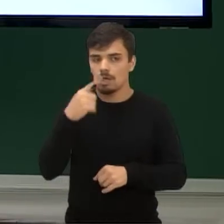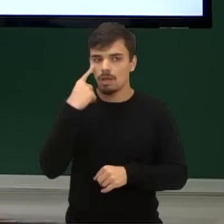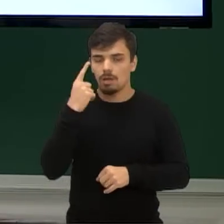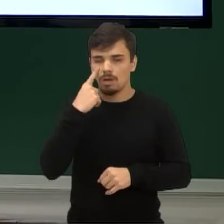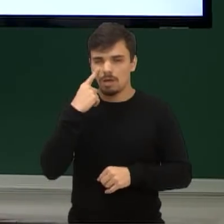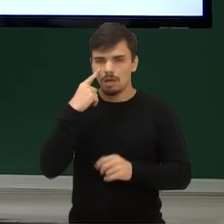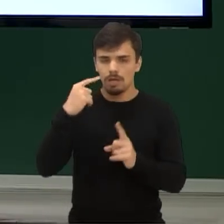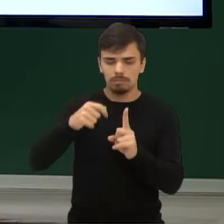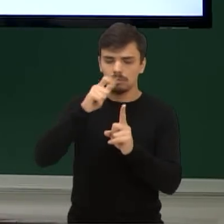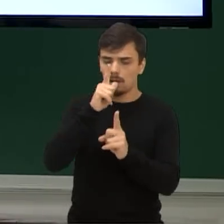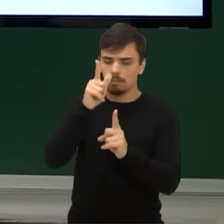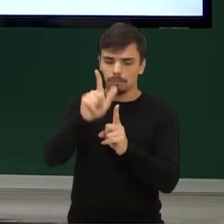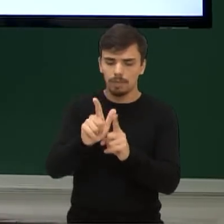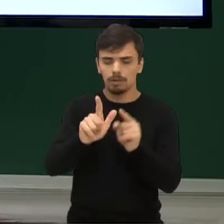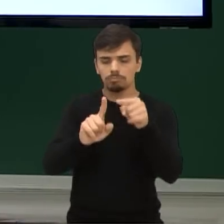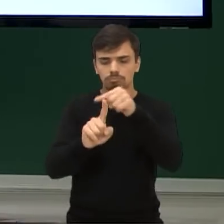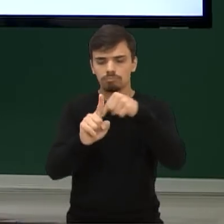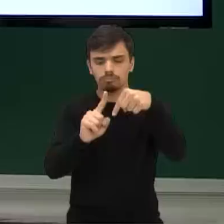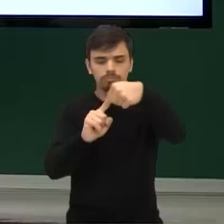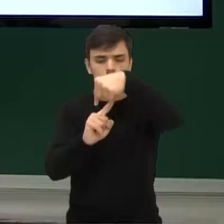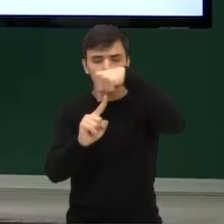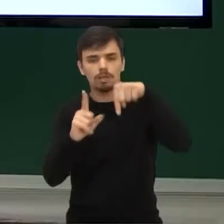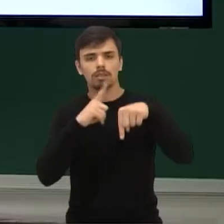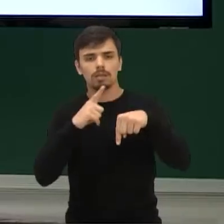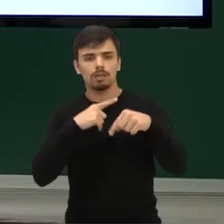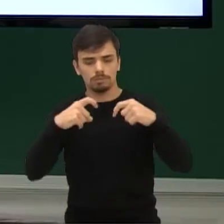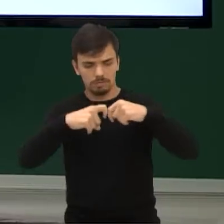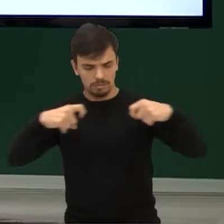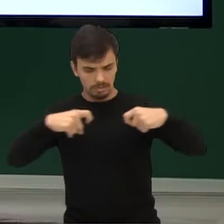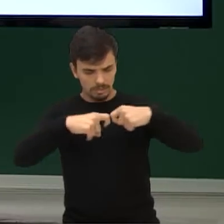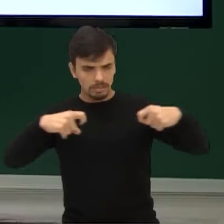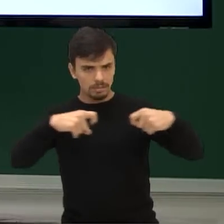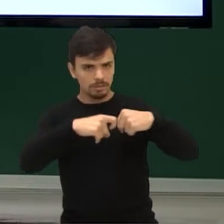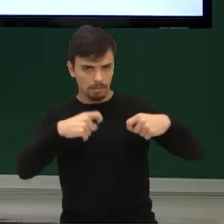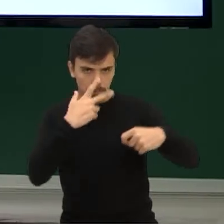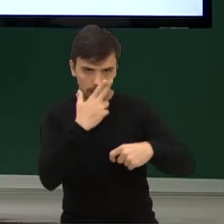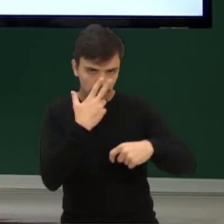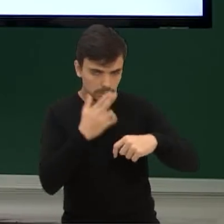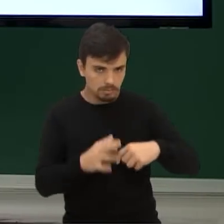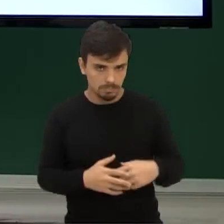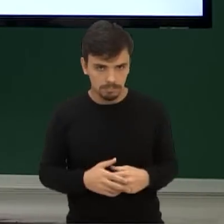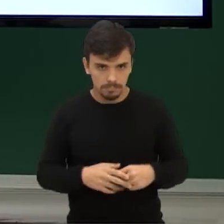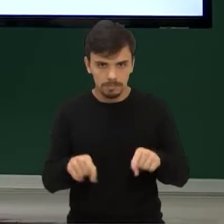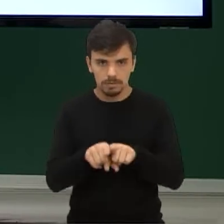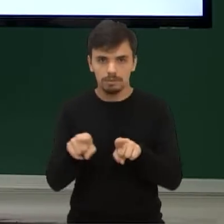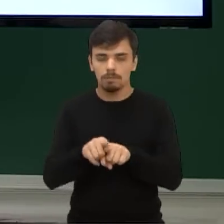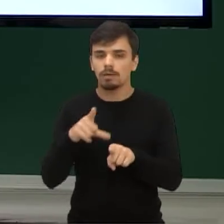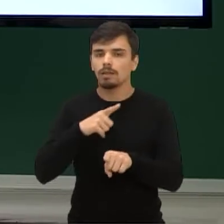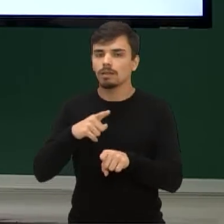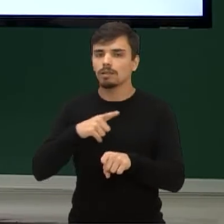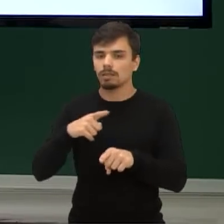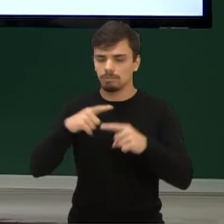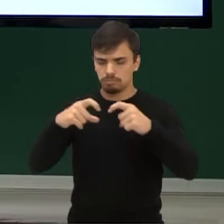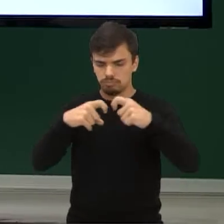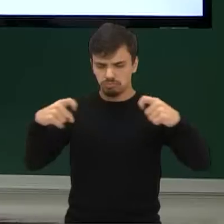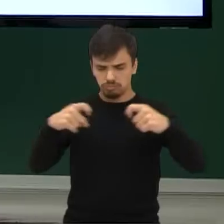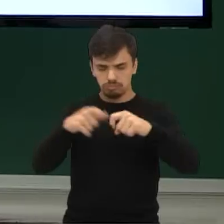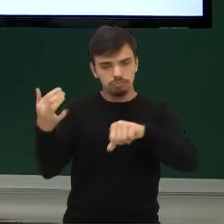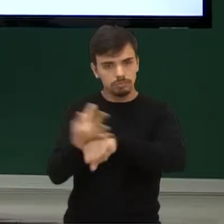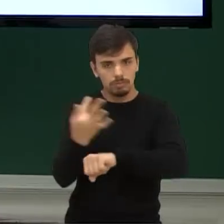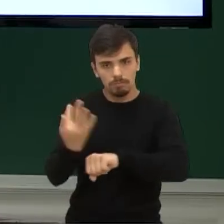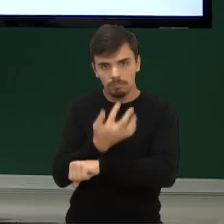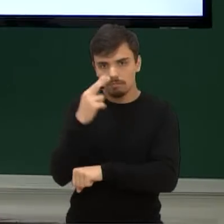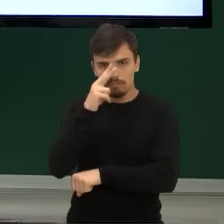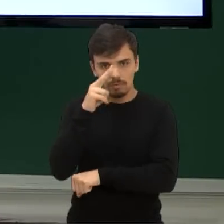capinha, né, que vai revestir o pênis, feita de látex, um tipo de borracha, tá? flexível, bem resistente,